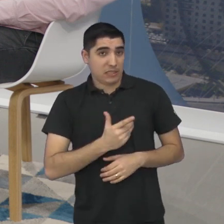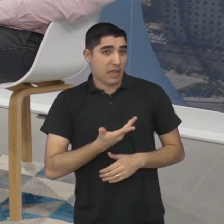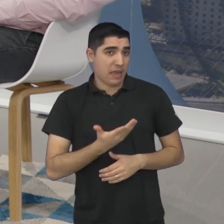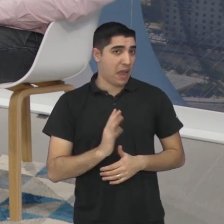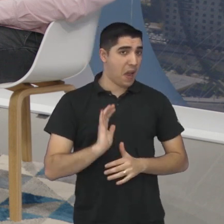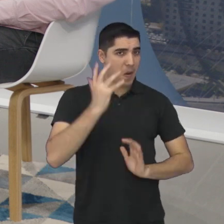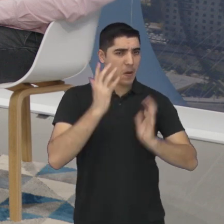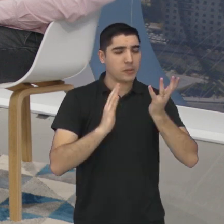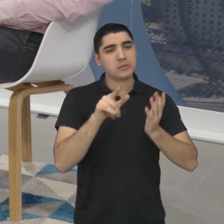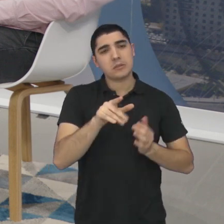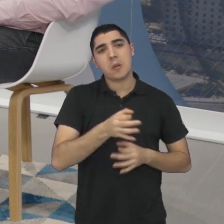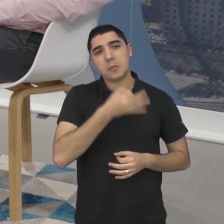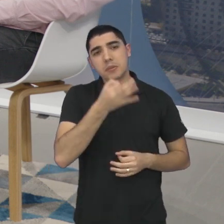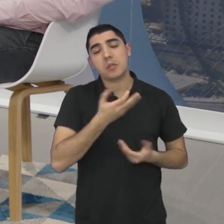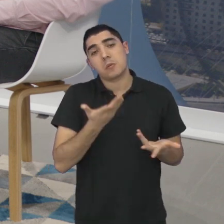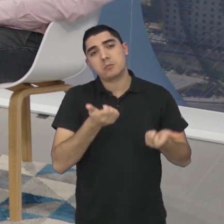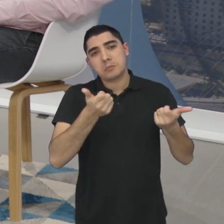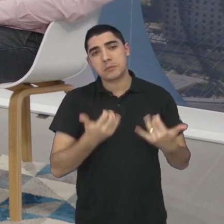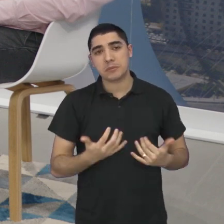vivendo também.